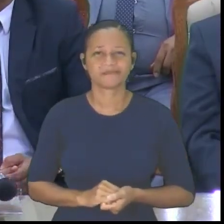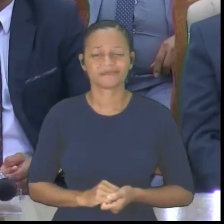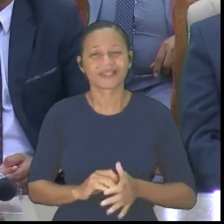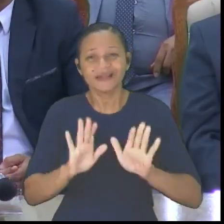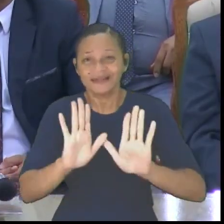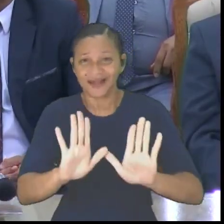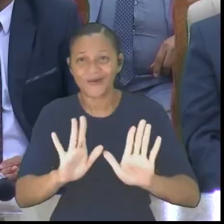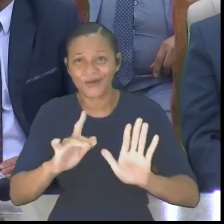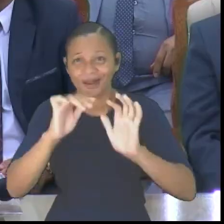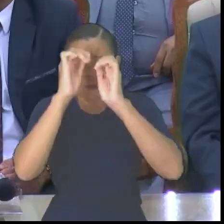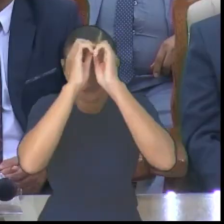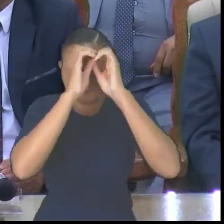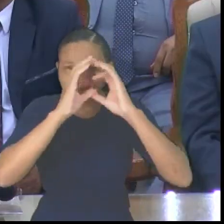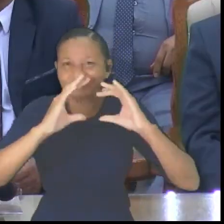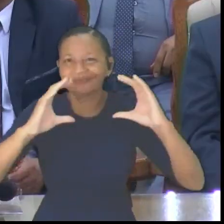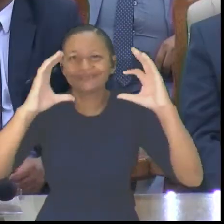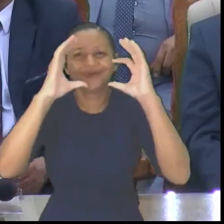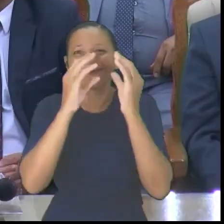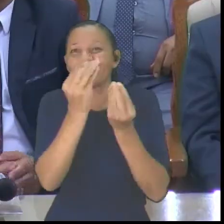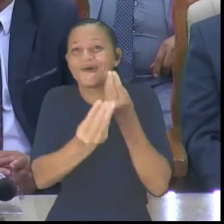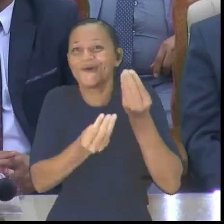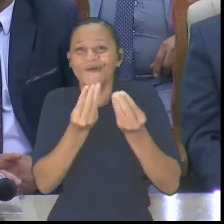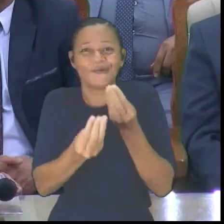Para pensar nisso aqui.